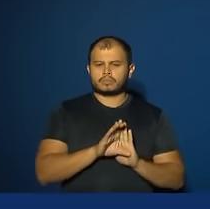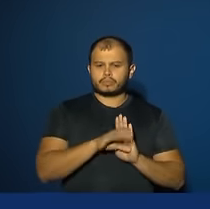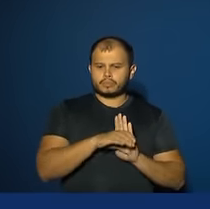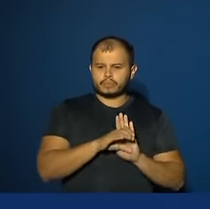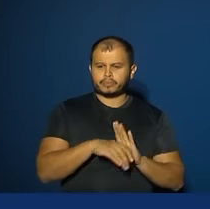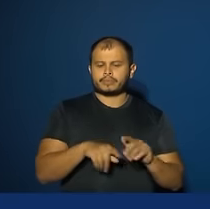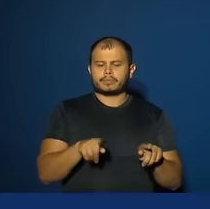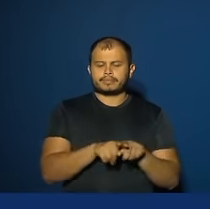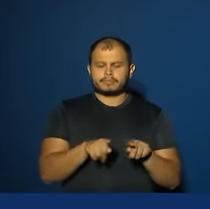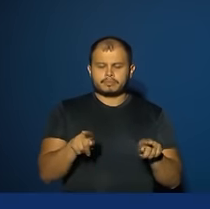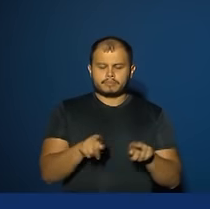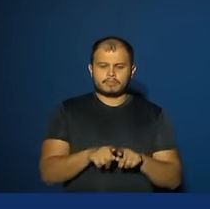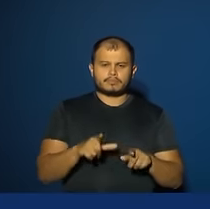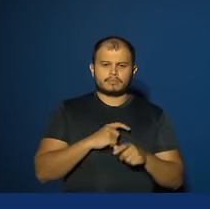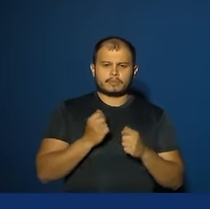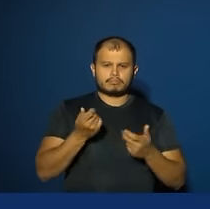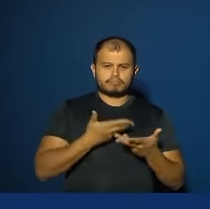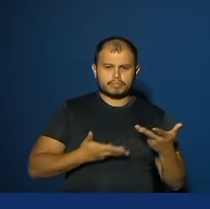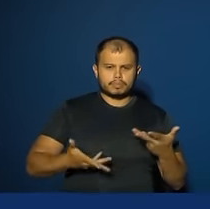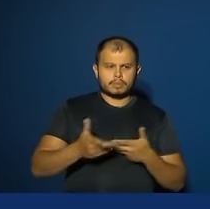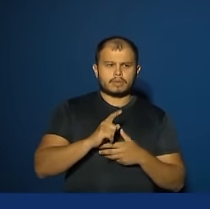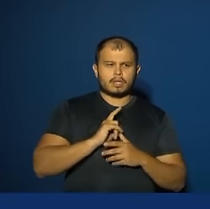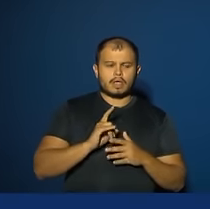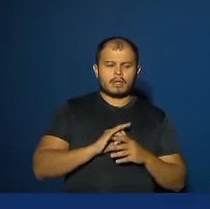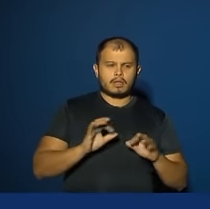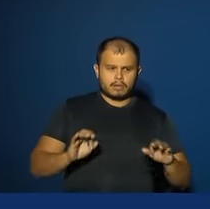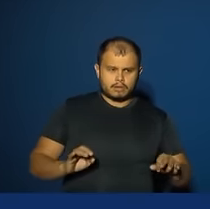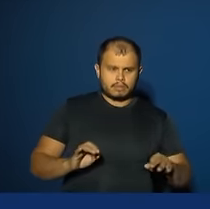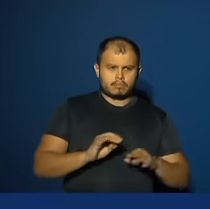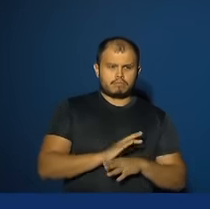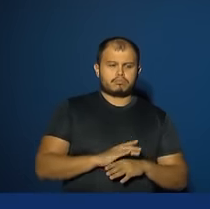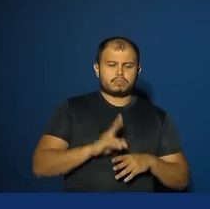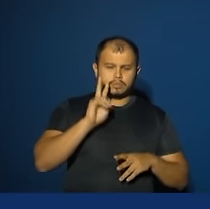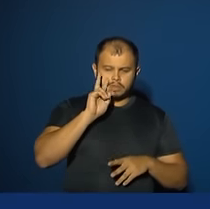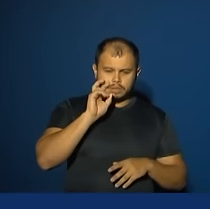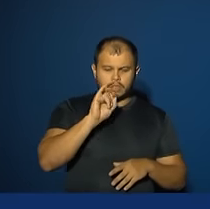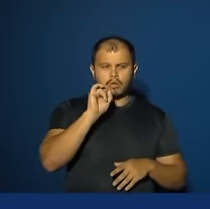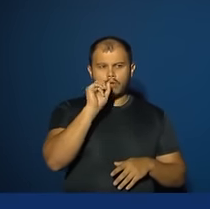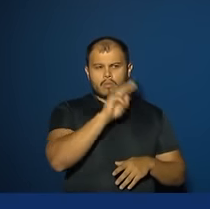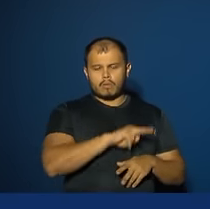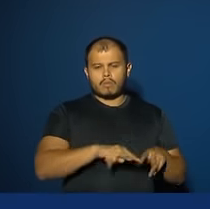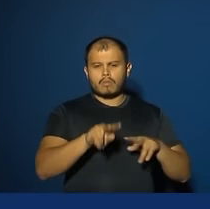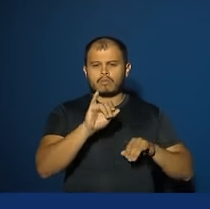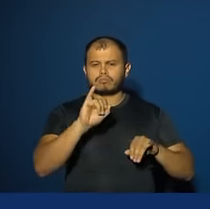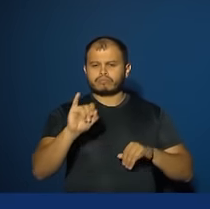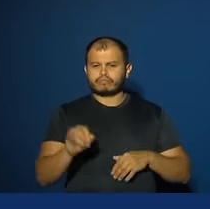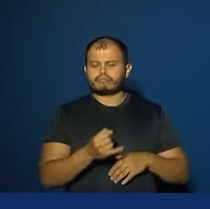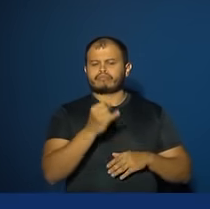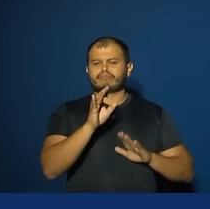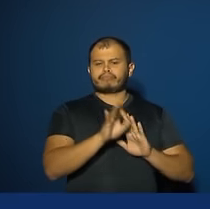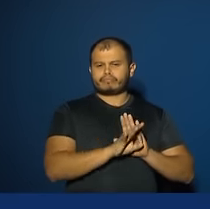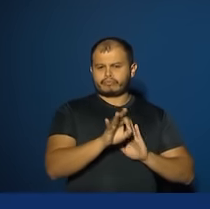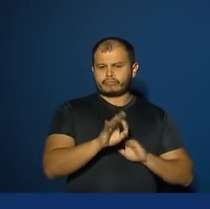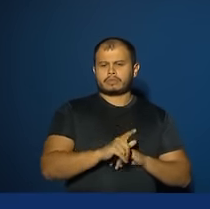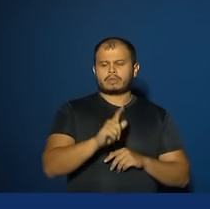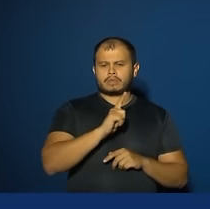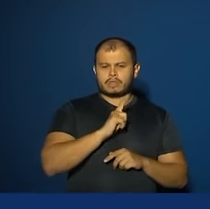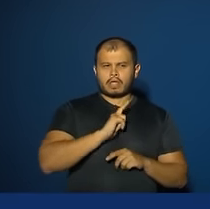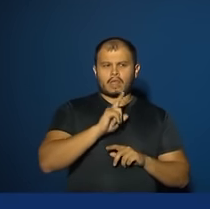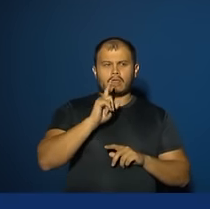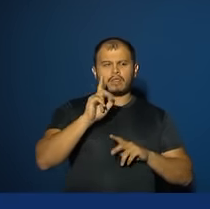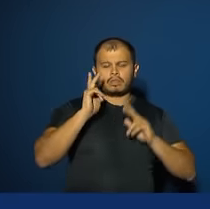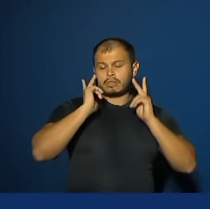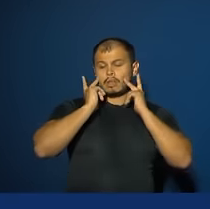cenário de desinflação se consolidando do jeito que parece que está indo, se a gente olhar para a inflação, é bastante